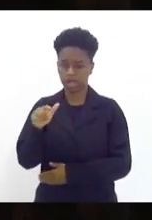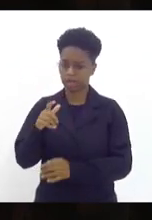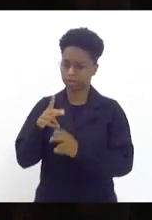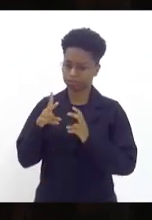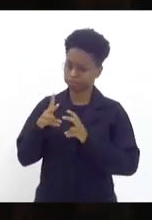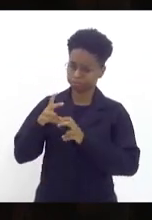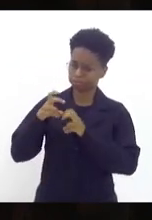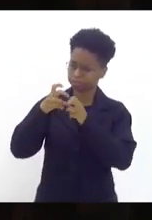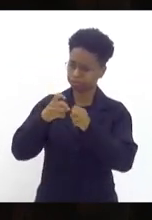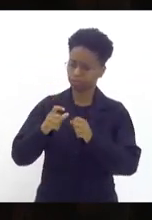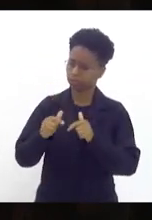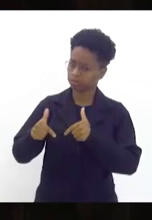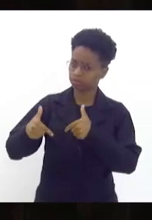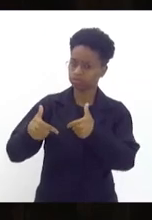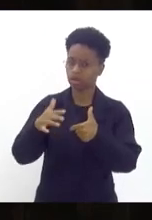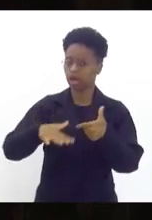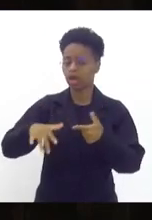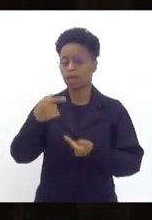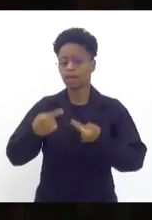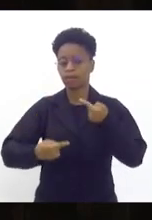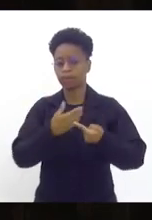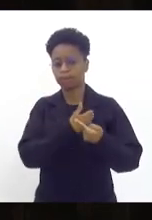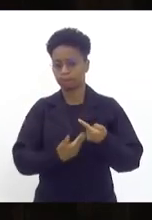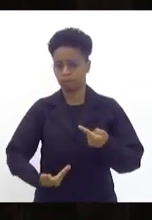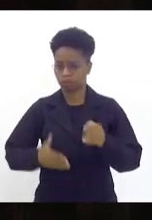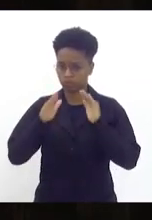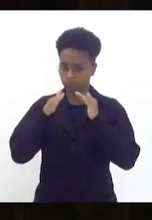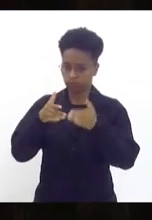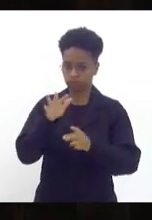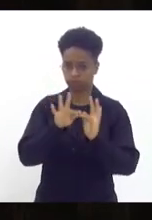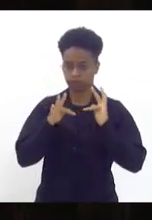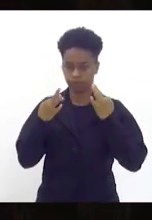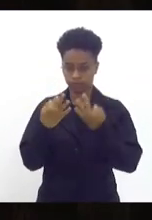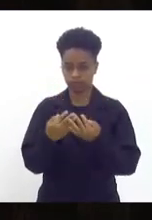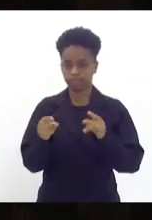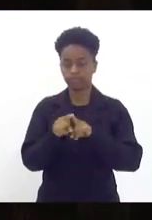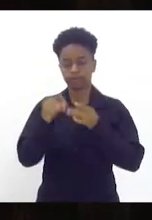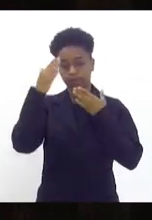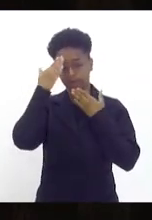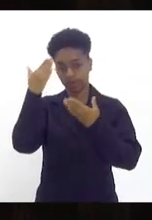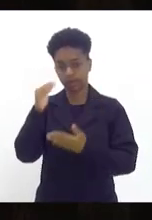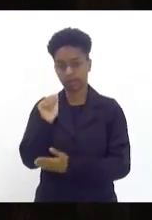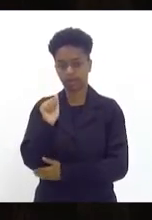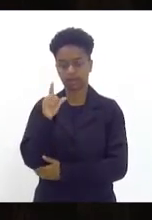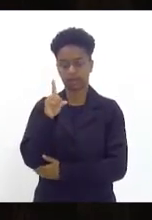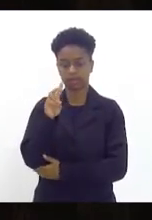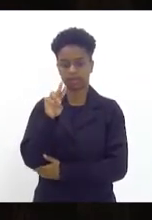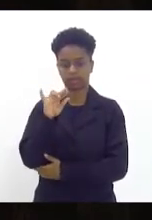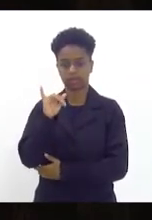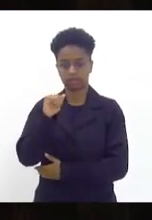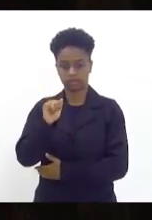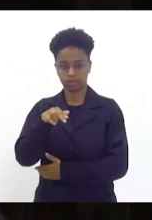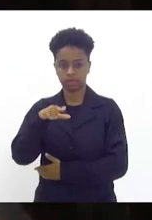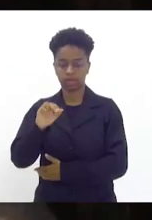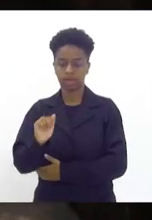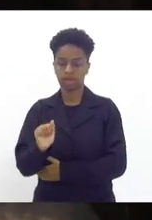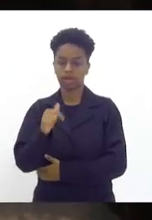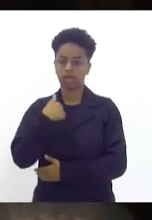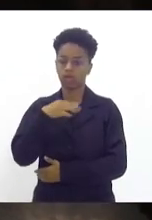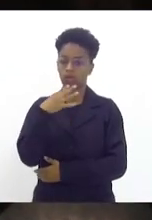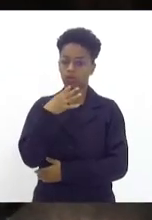né, da política pública familiar. Agradecer também a presença da Adriana, que eu conheci hoje,